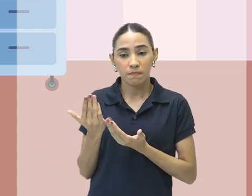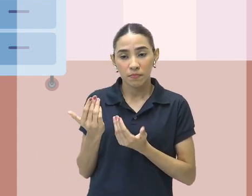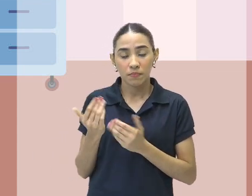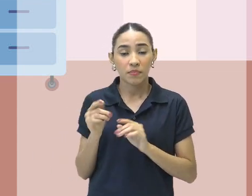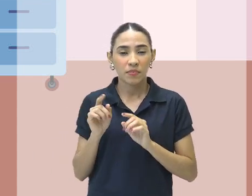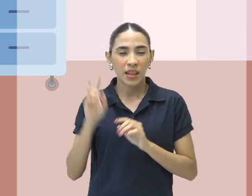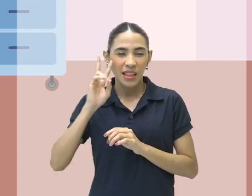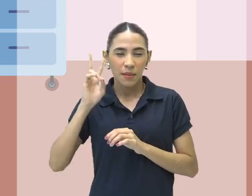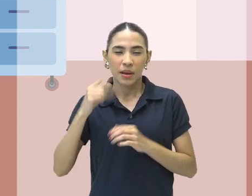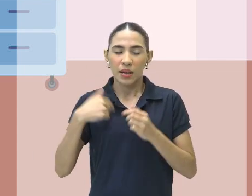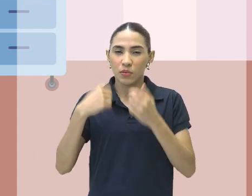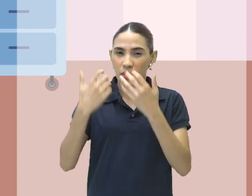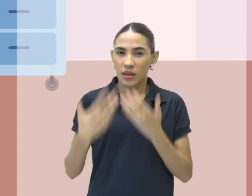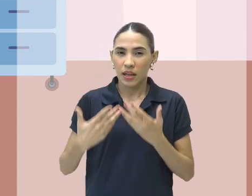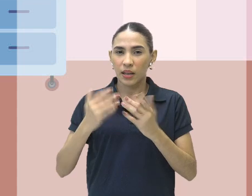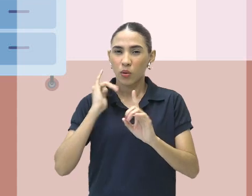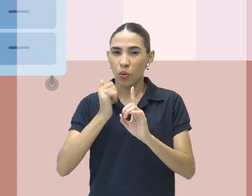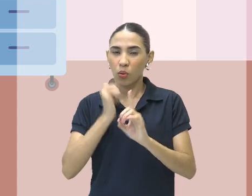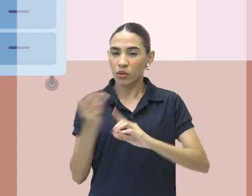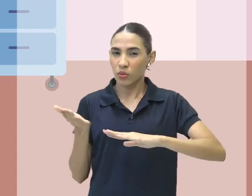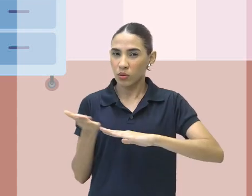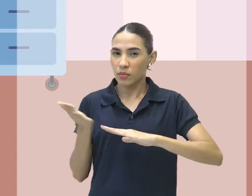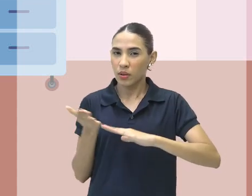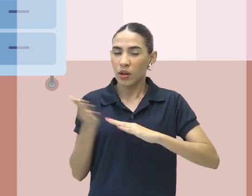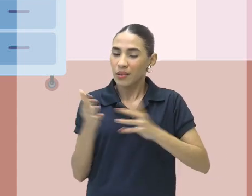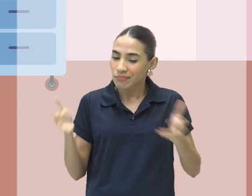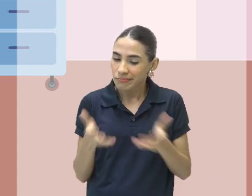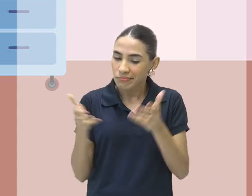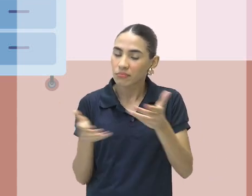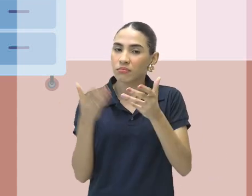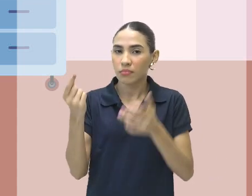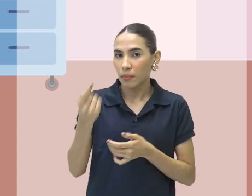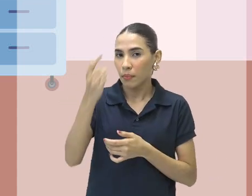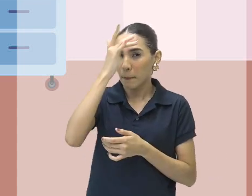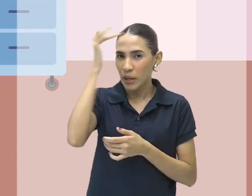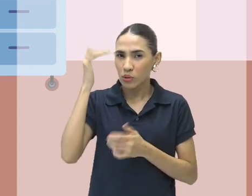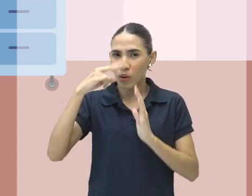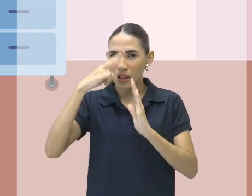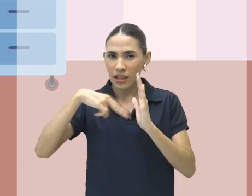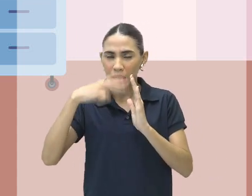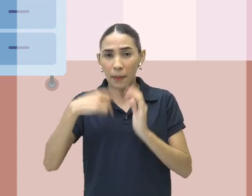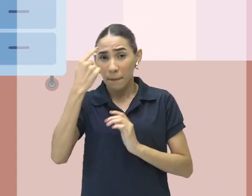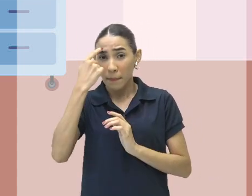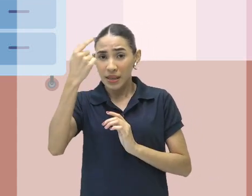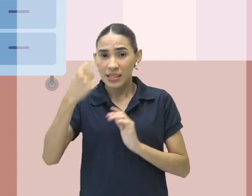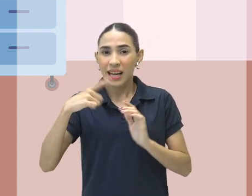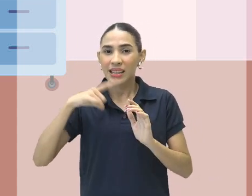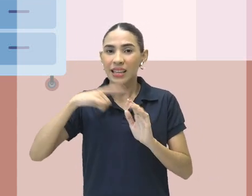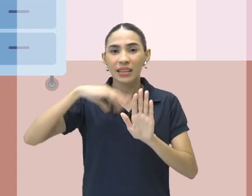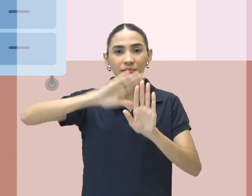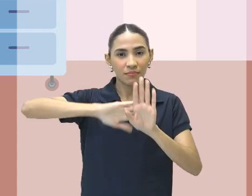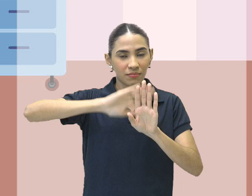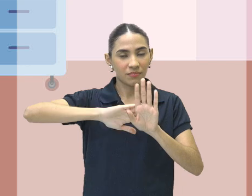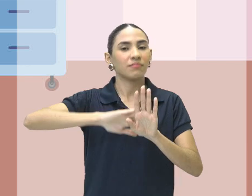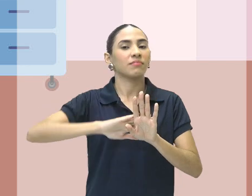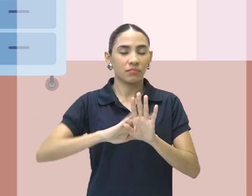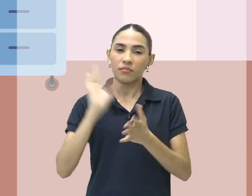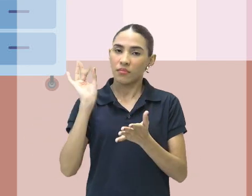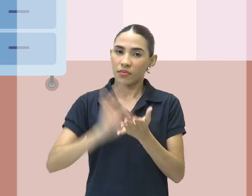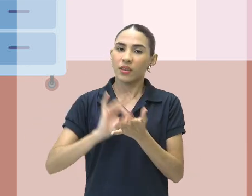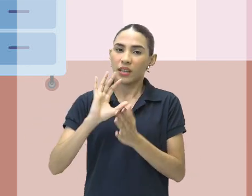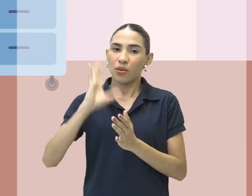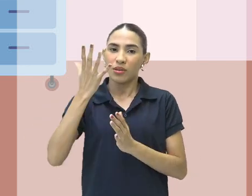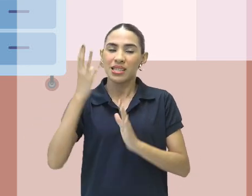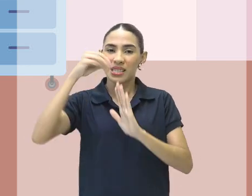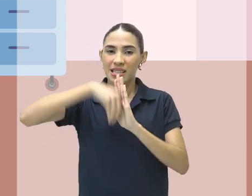para vocês que o conto contemporâneo, ele instiga, né, o leitor a pensar que tem algo por trás? Exatamente isso que acontece aí no